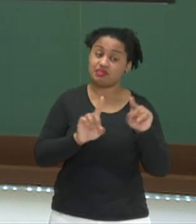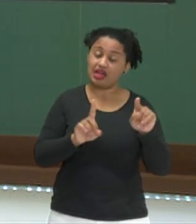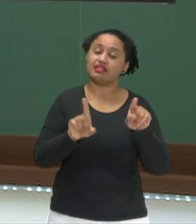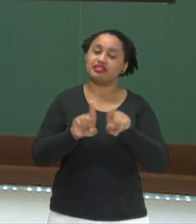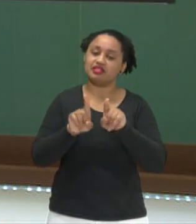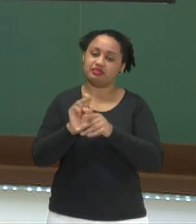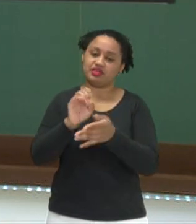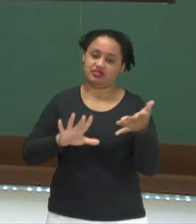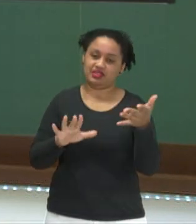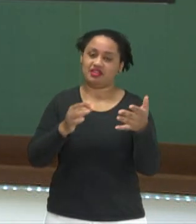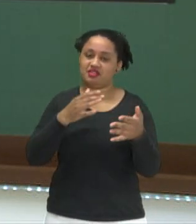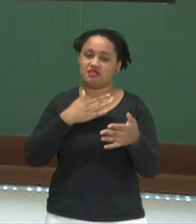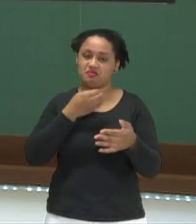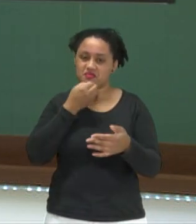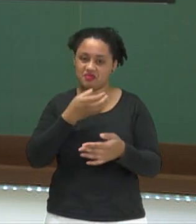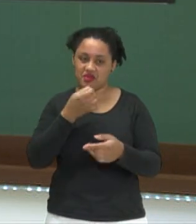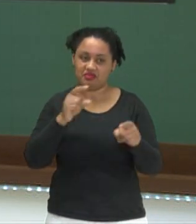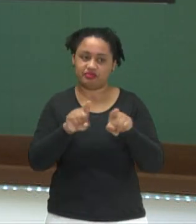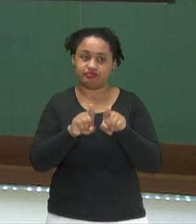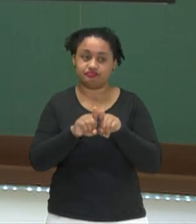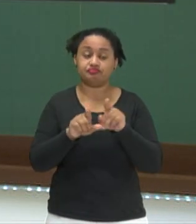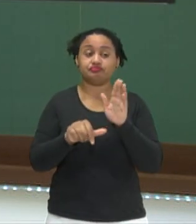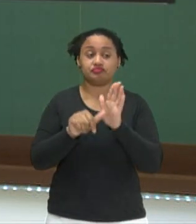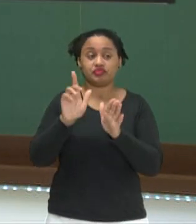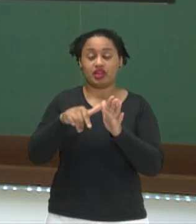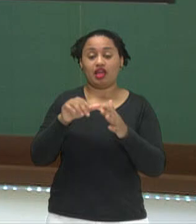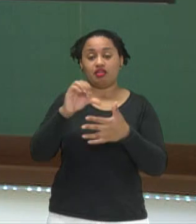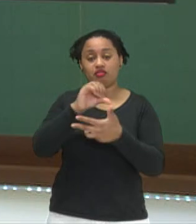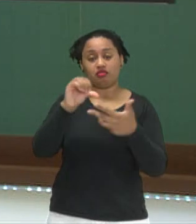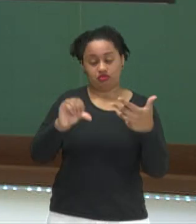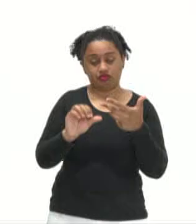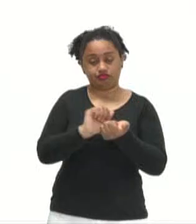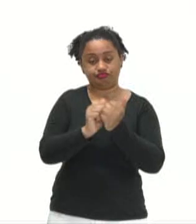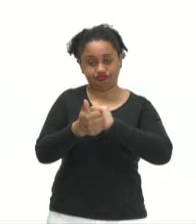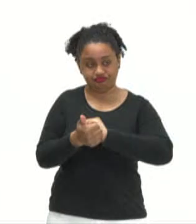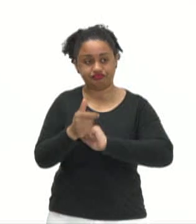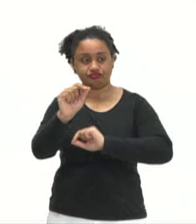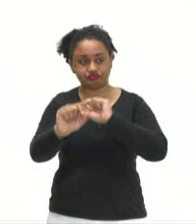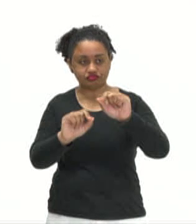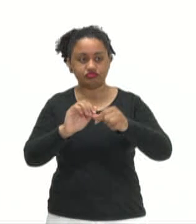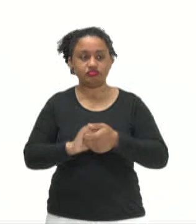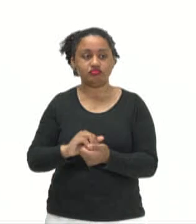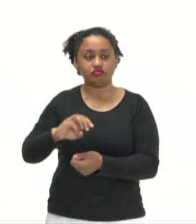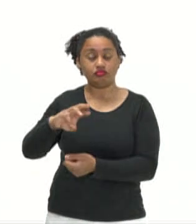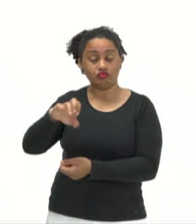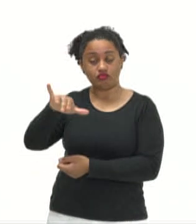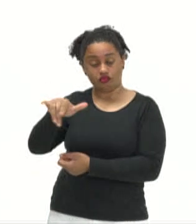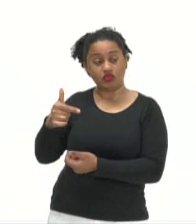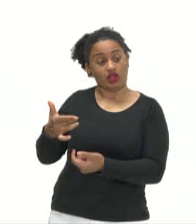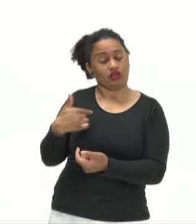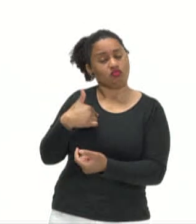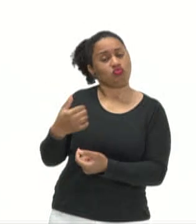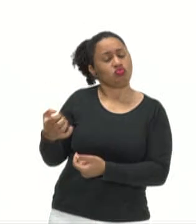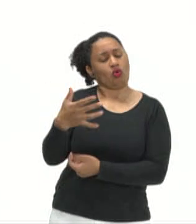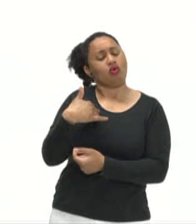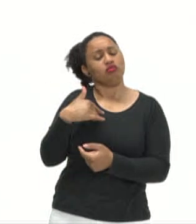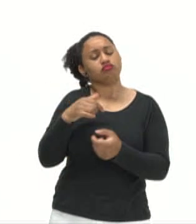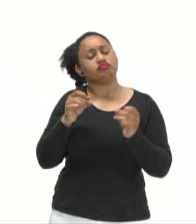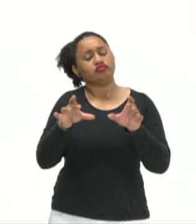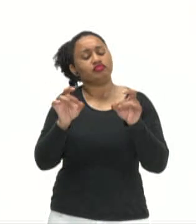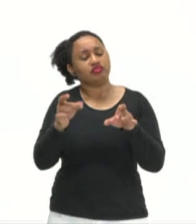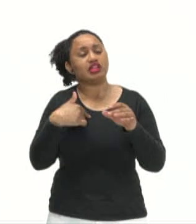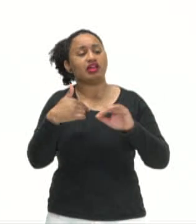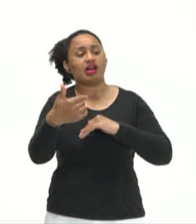primeiro exercício, que é um exercício do Enem, que foi adaptado. Maria quis inovar em sua loja de embalagens e decidiu